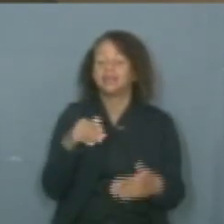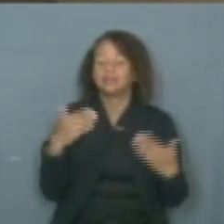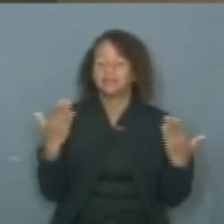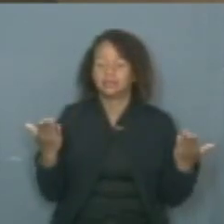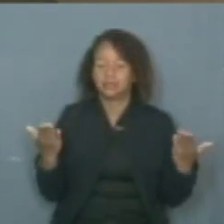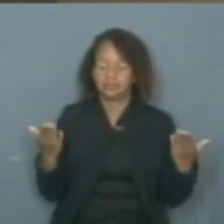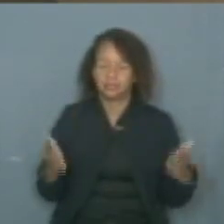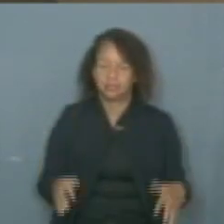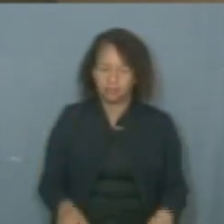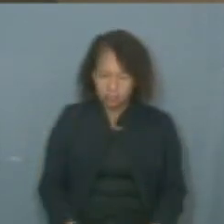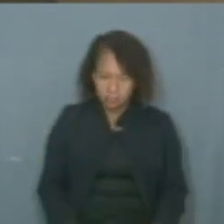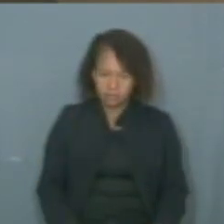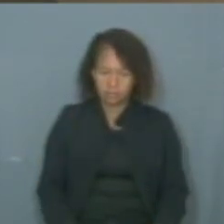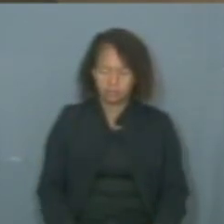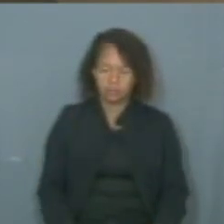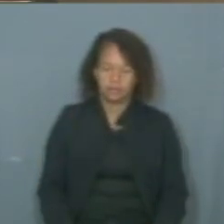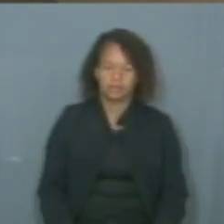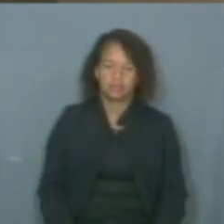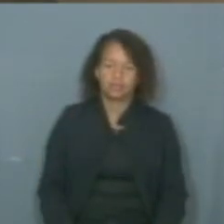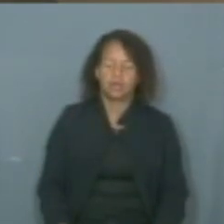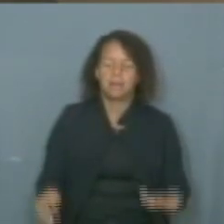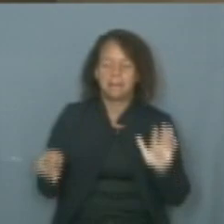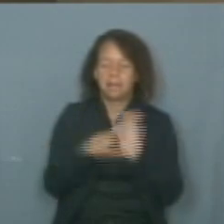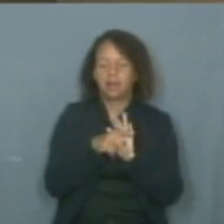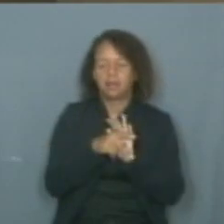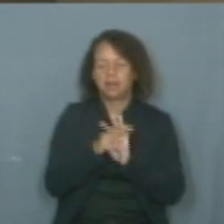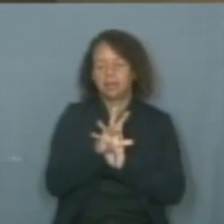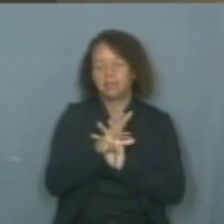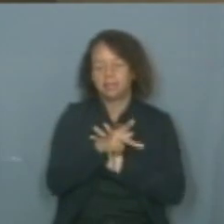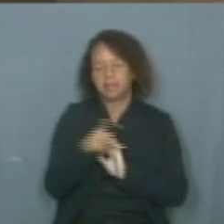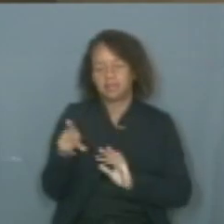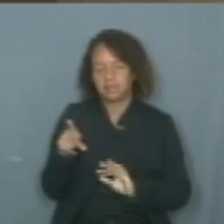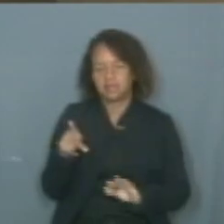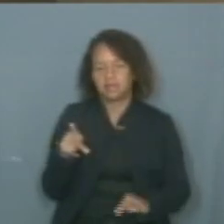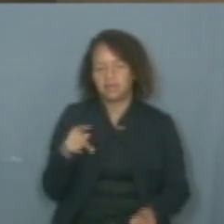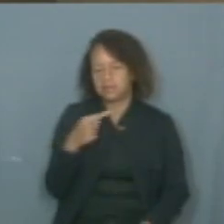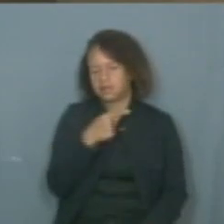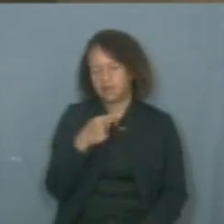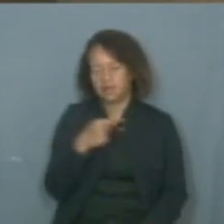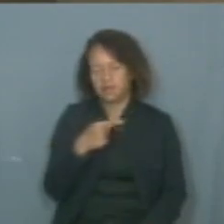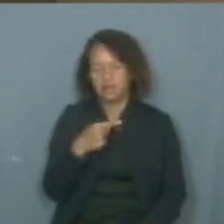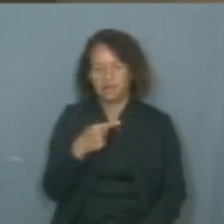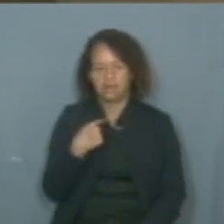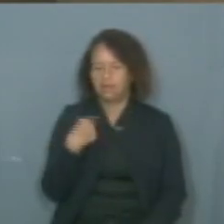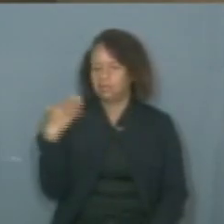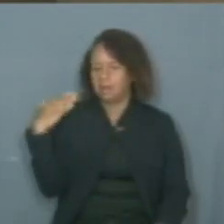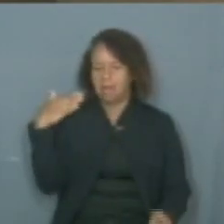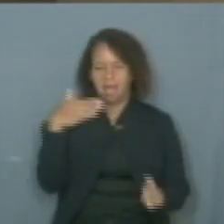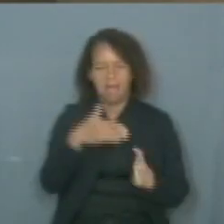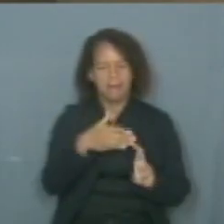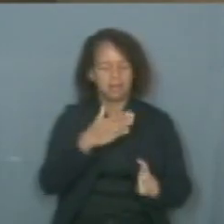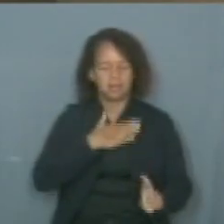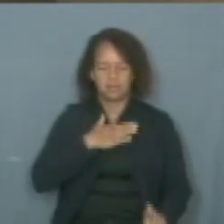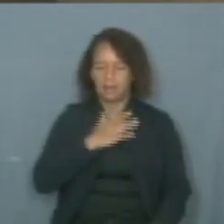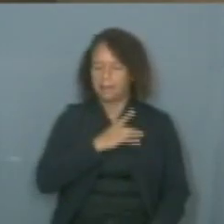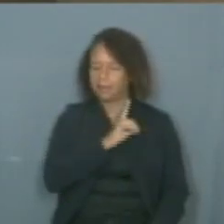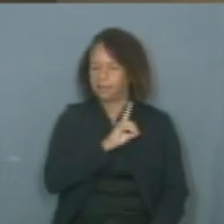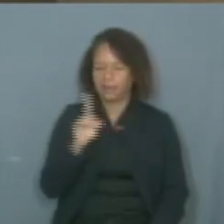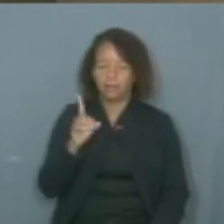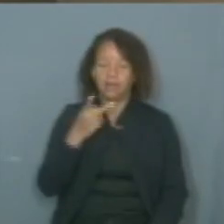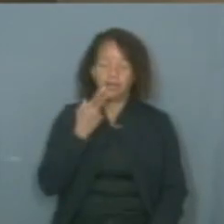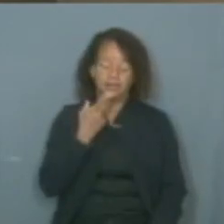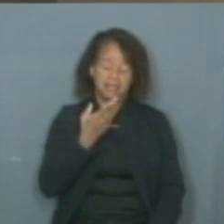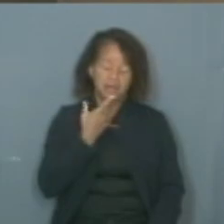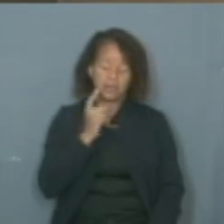conta? Porque o próprio presidente, esse que está aí, que não me representa, ele